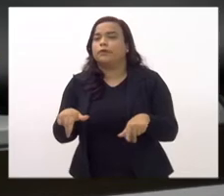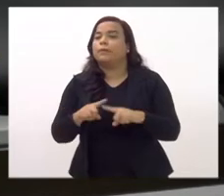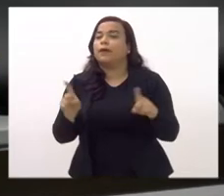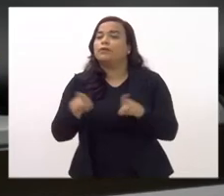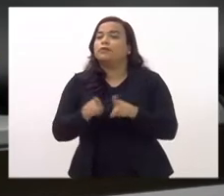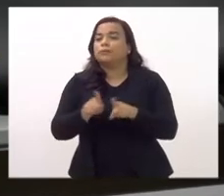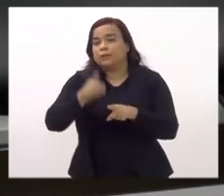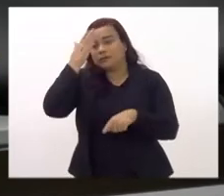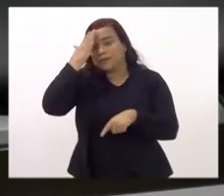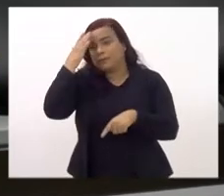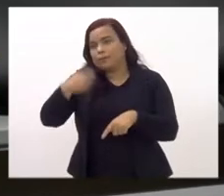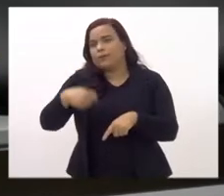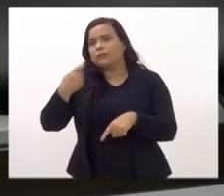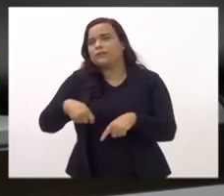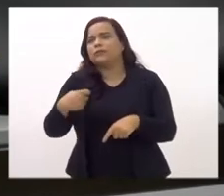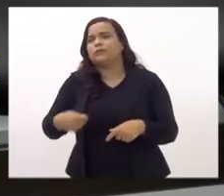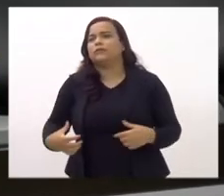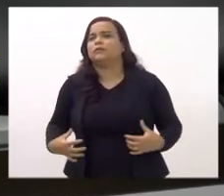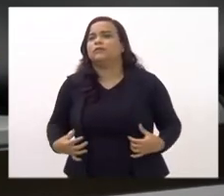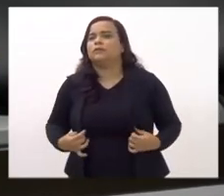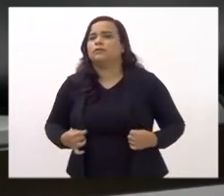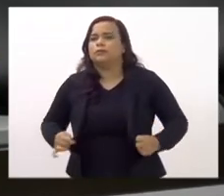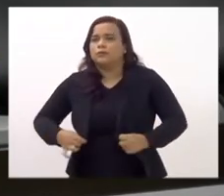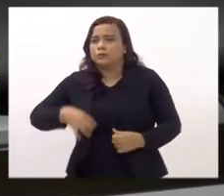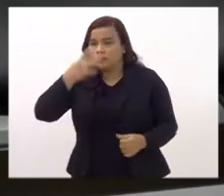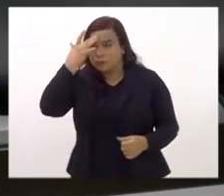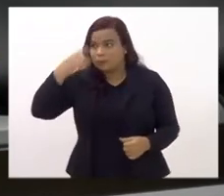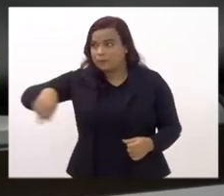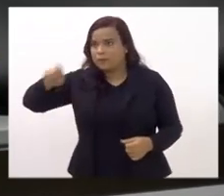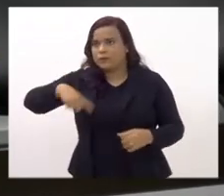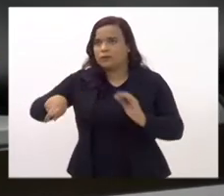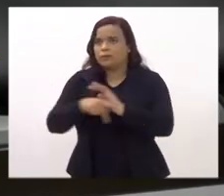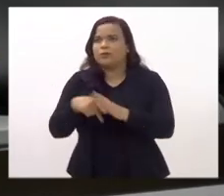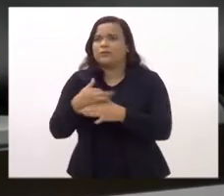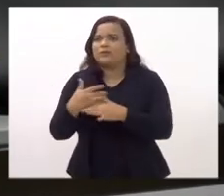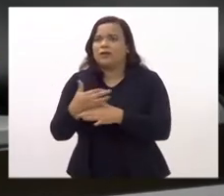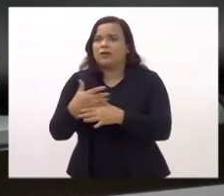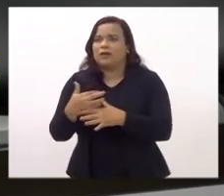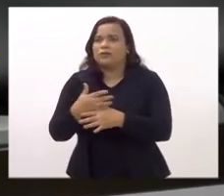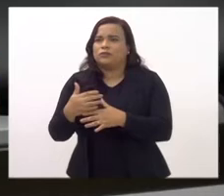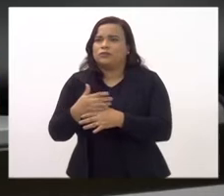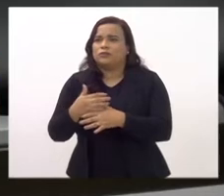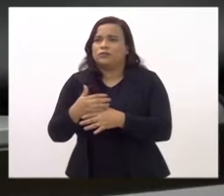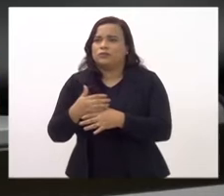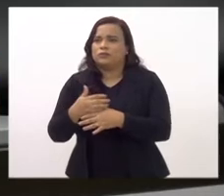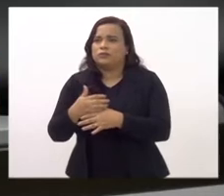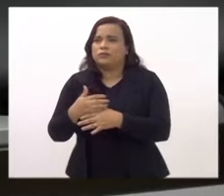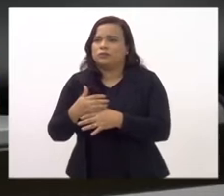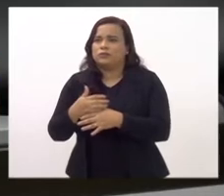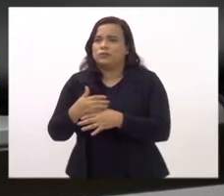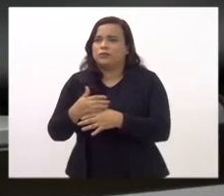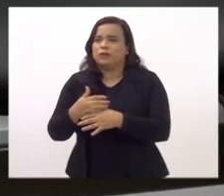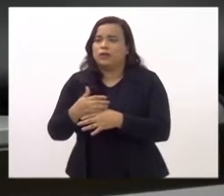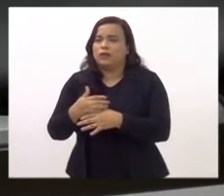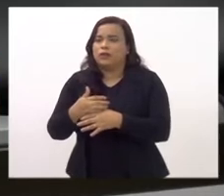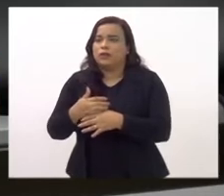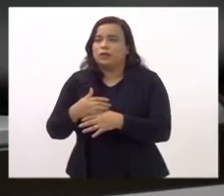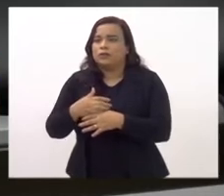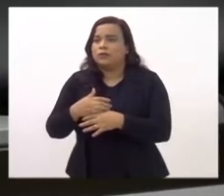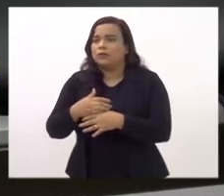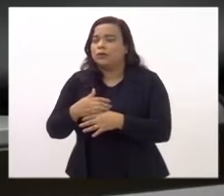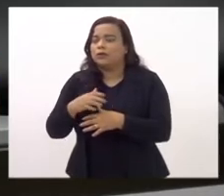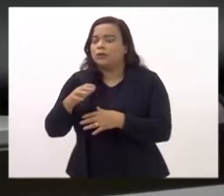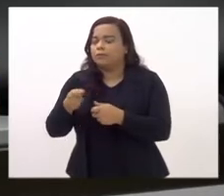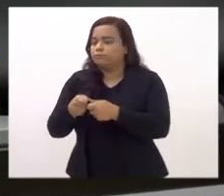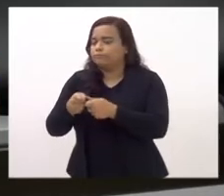galera, a nossa galera, né, a galera da nossa cidade, não está de fato 100% na escola, né? A gente teve um índice de evasão muito